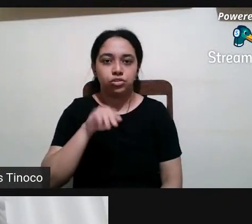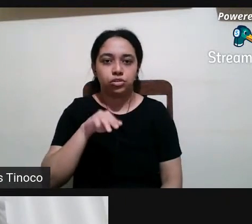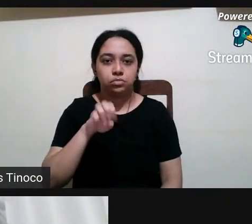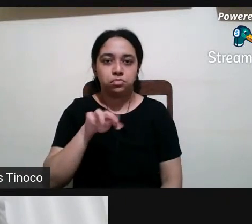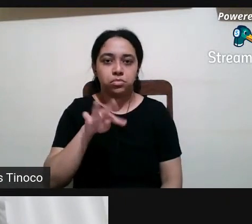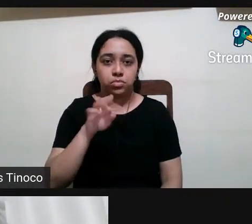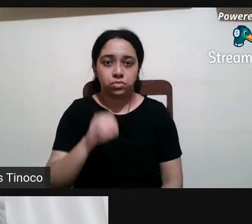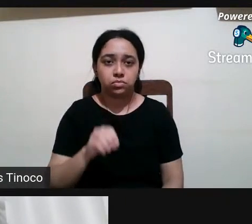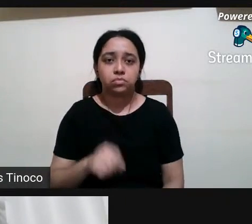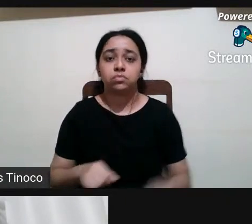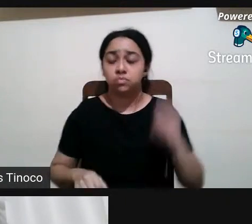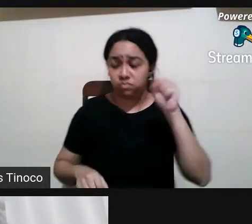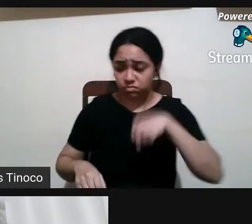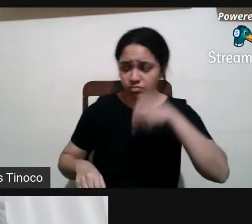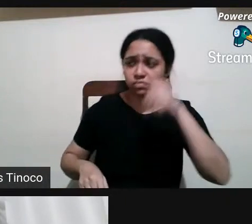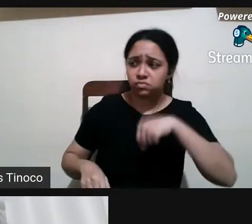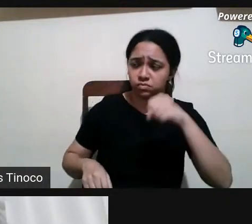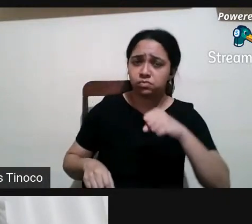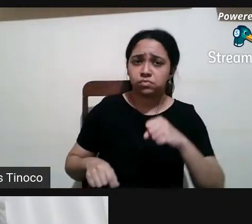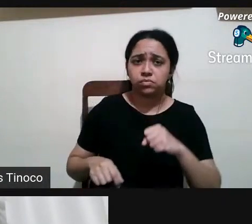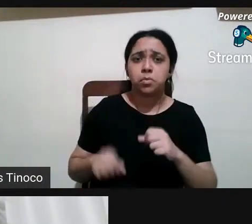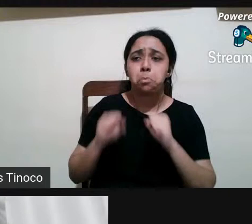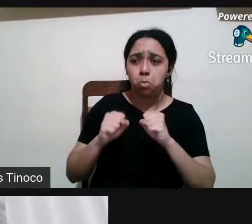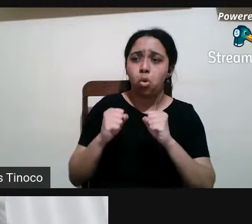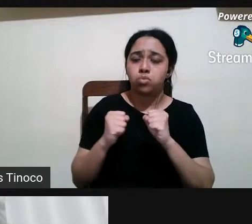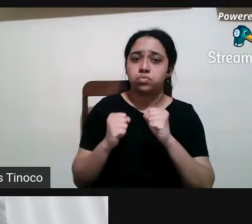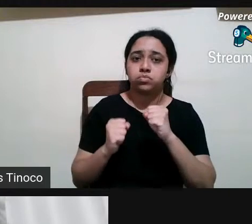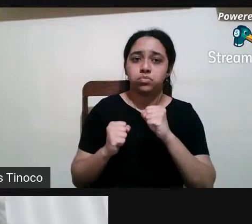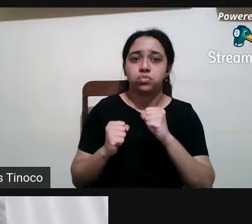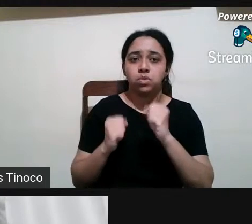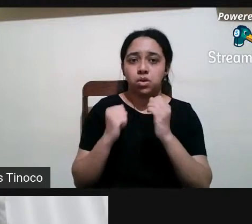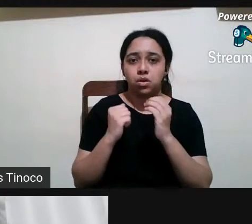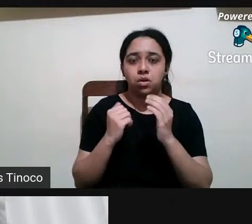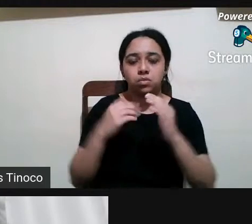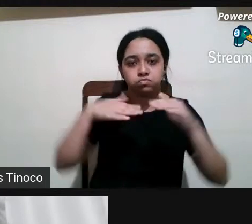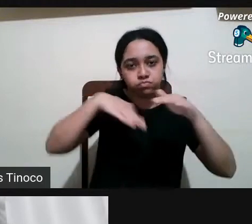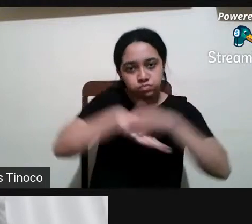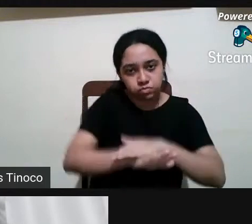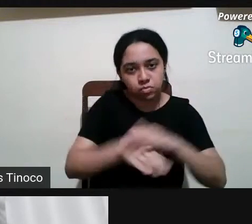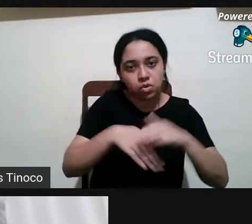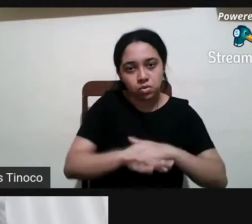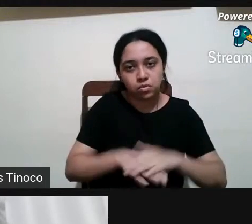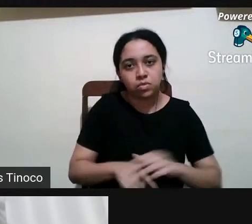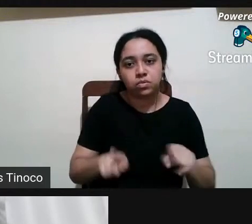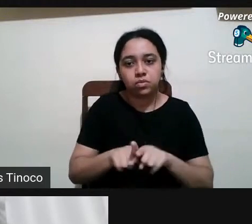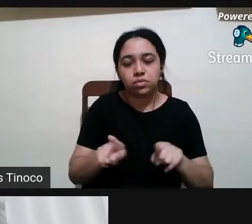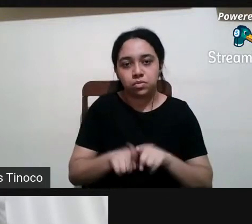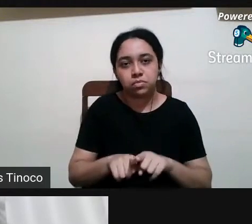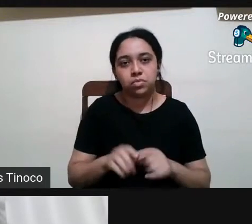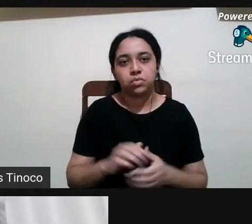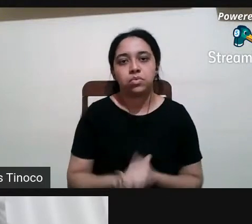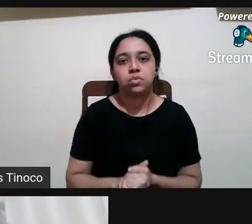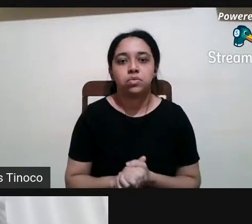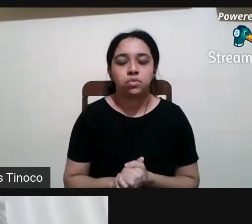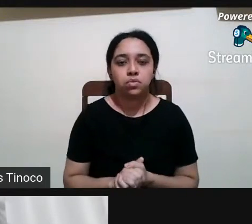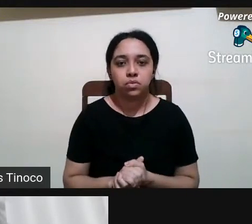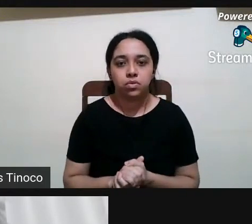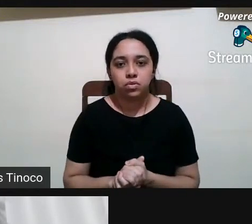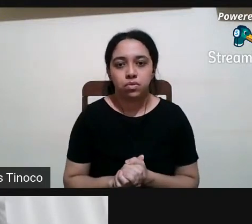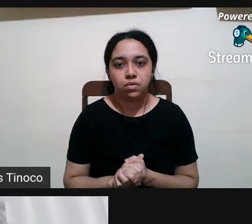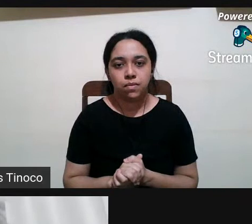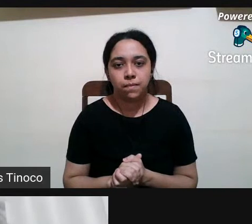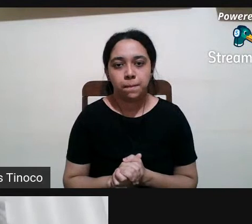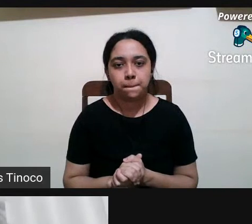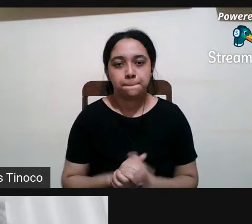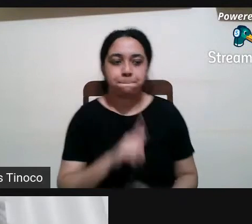Sim, com certeza pode bioacumular e biomagnificar, inclusive. Uhum. E o Giovanni